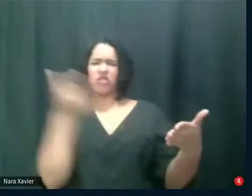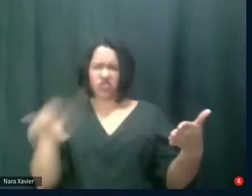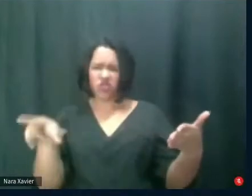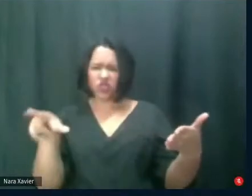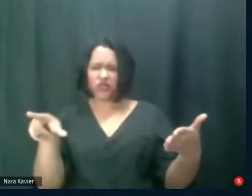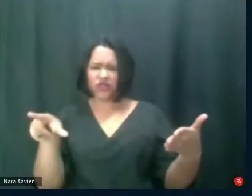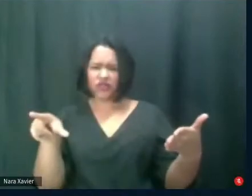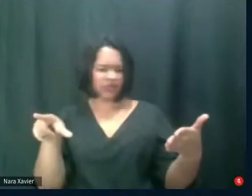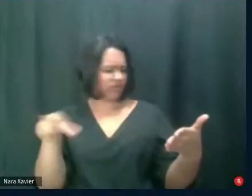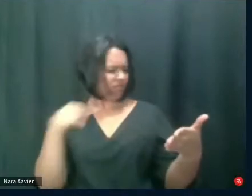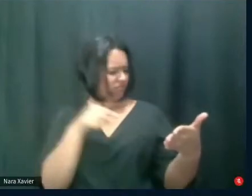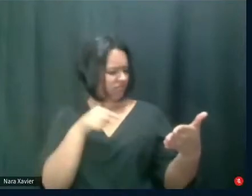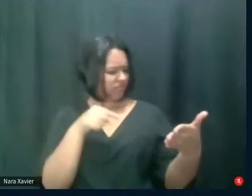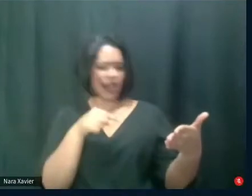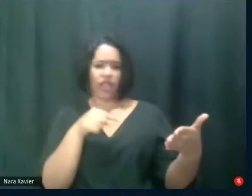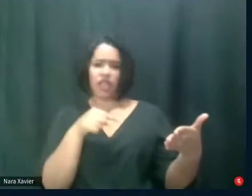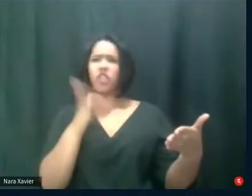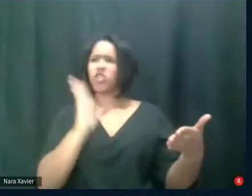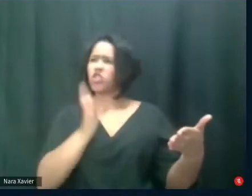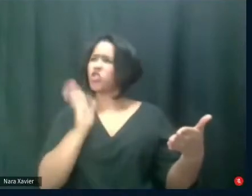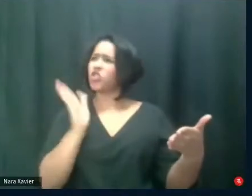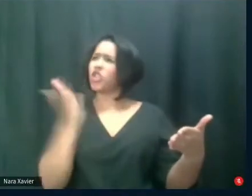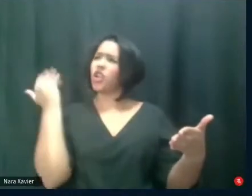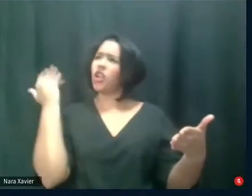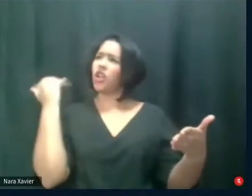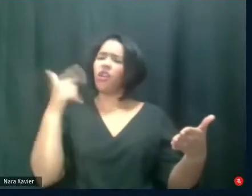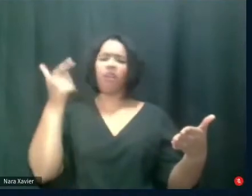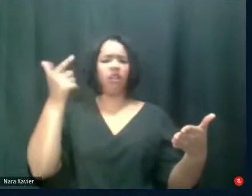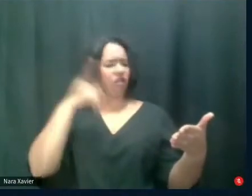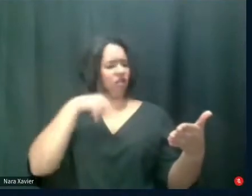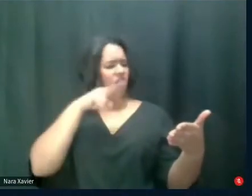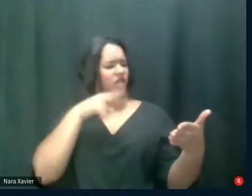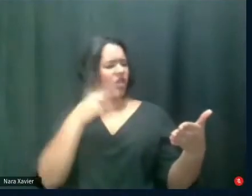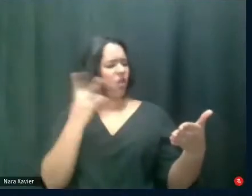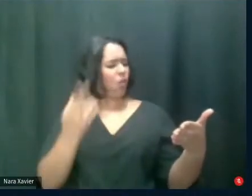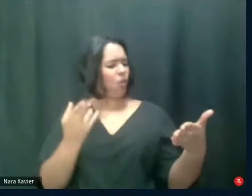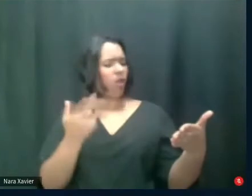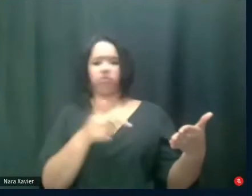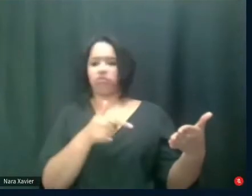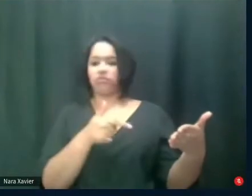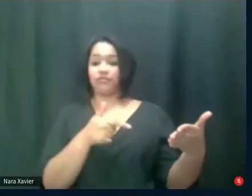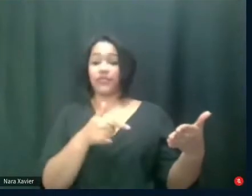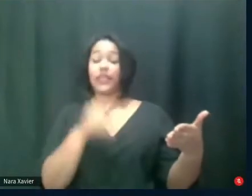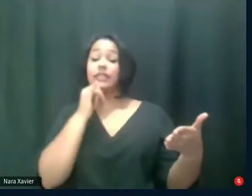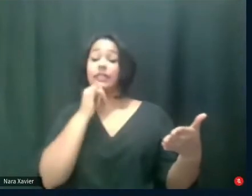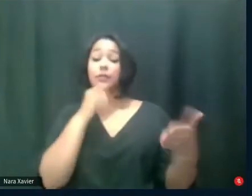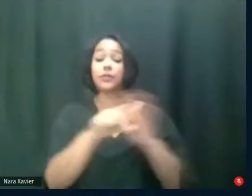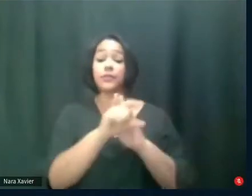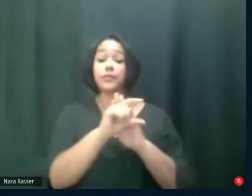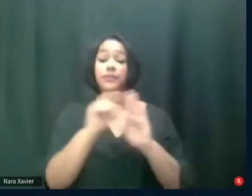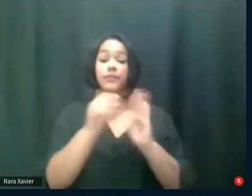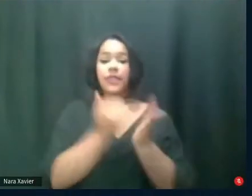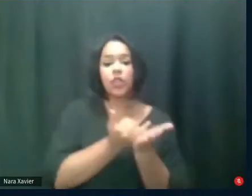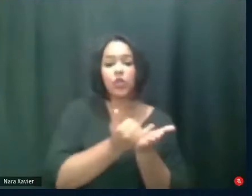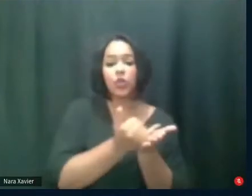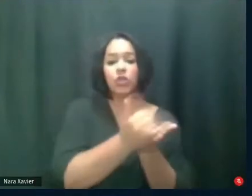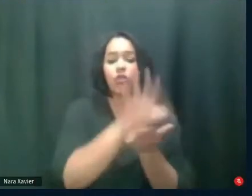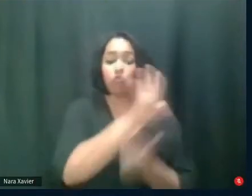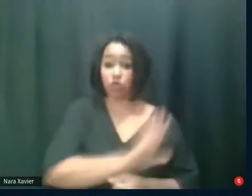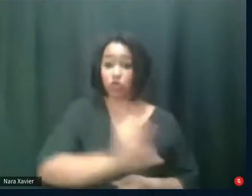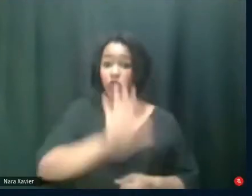novo, né? Porque ele fala, não, já li isso aqui desse jeito. Então, por exemplo, na introdução, quando vai falar de forma mais